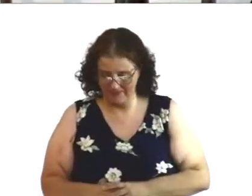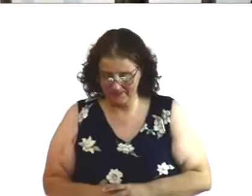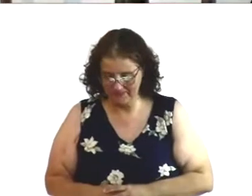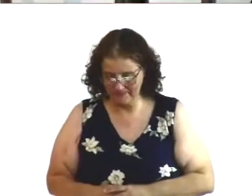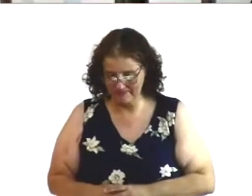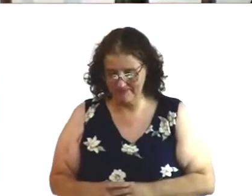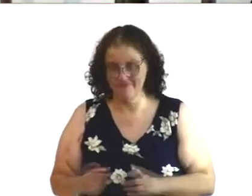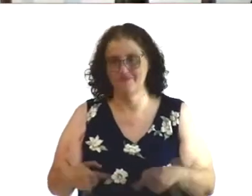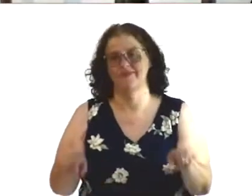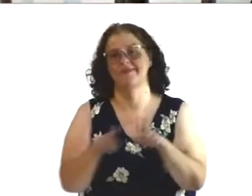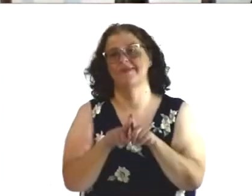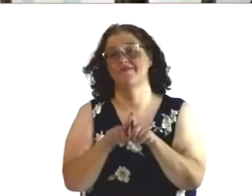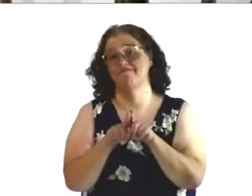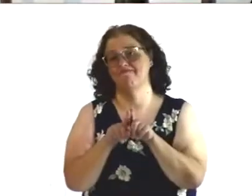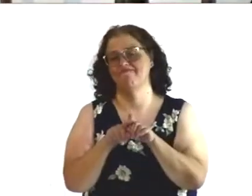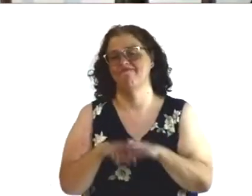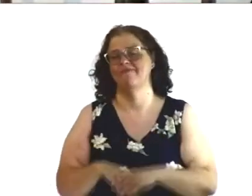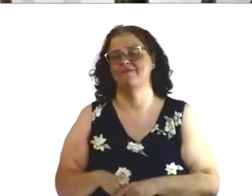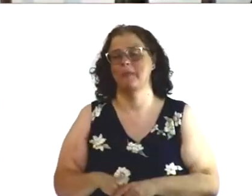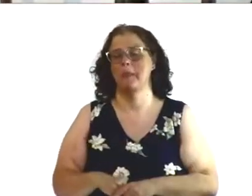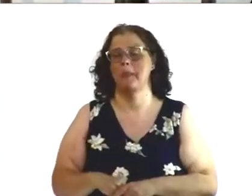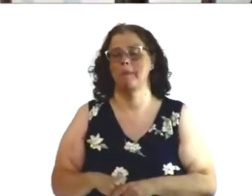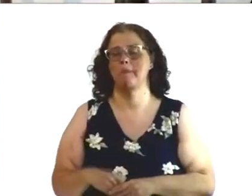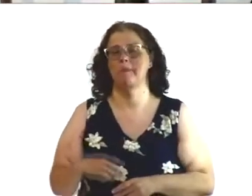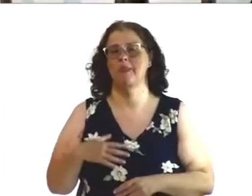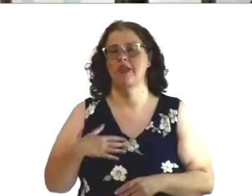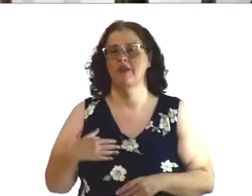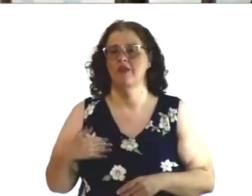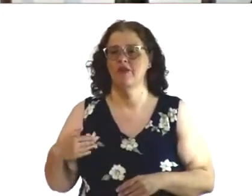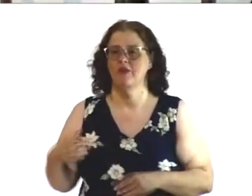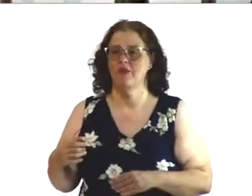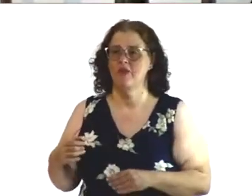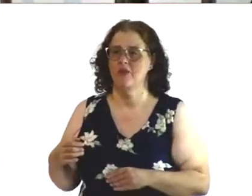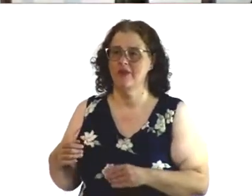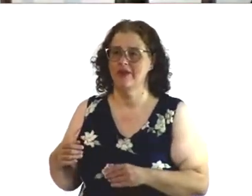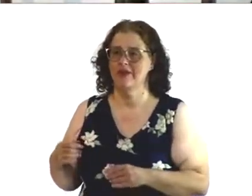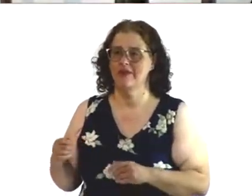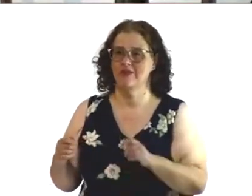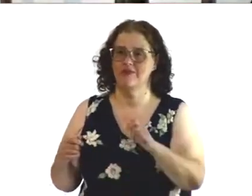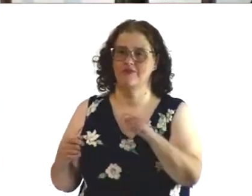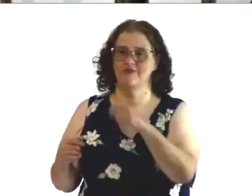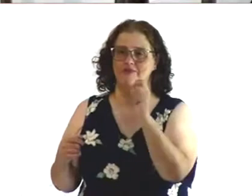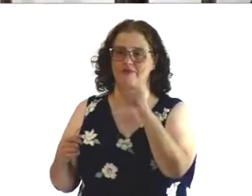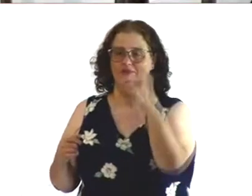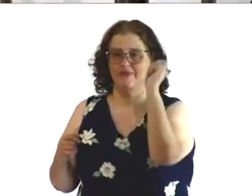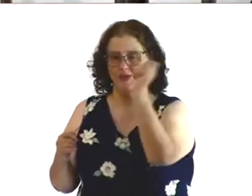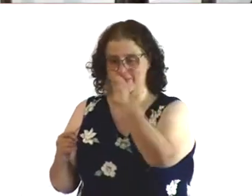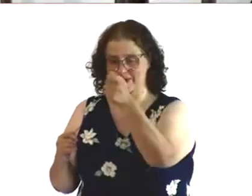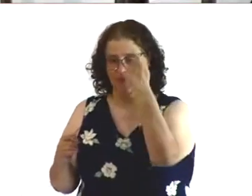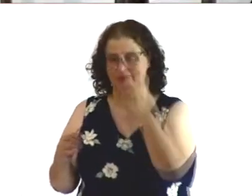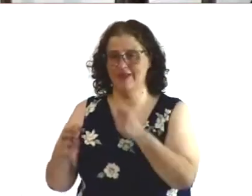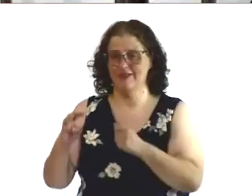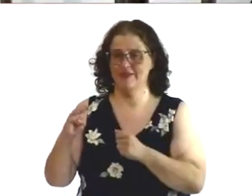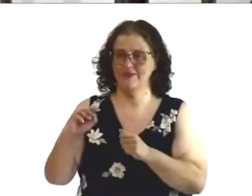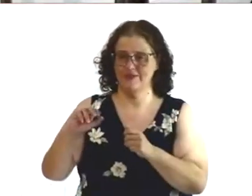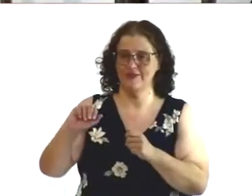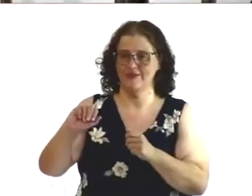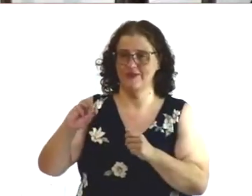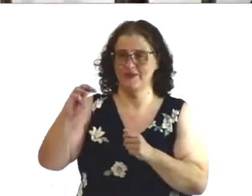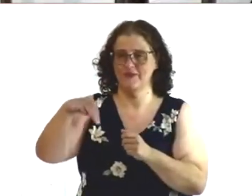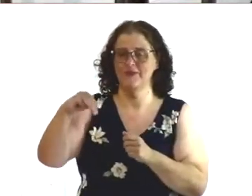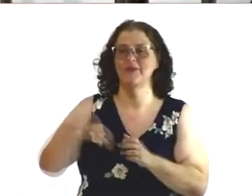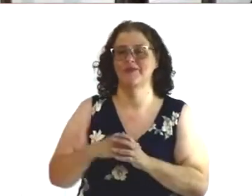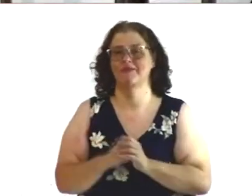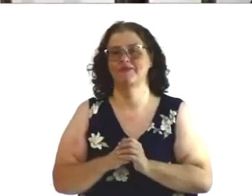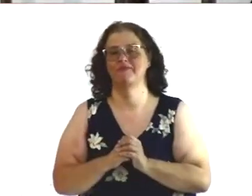é, então essa é a figura dos magos, dos mágicos nas Escrituras. Mas olha só que detalhe interessante, são